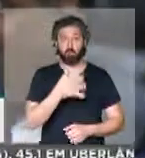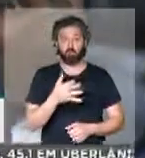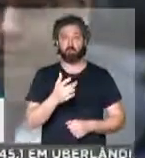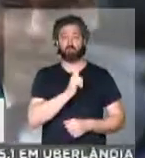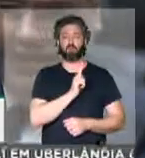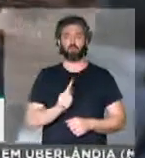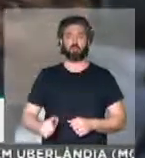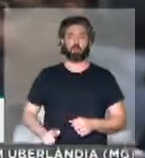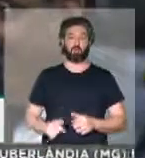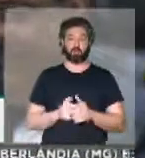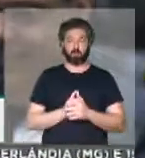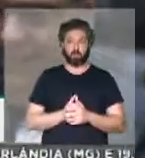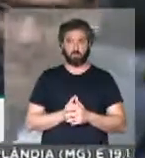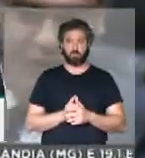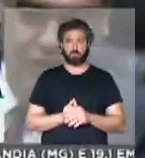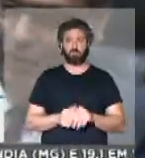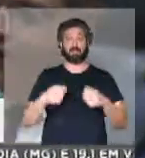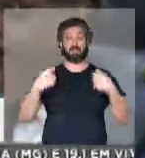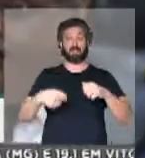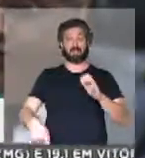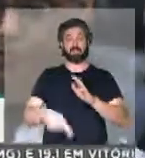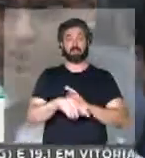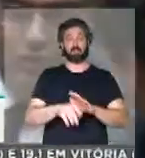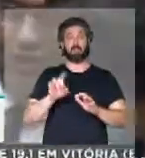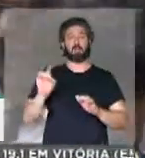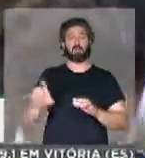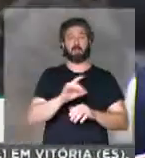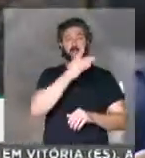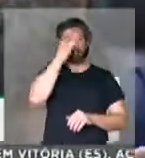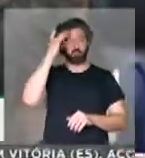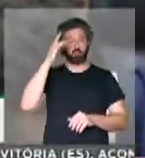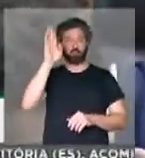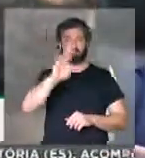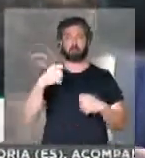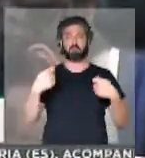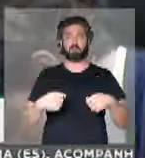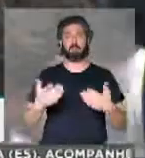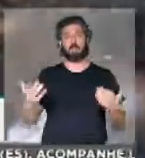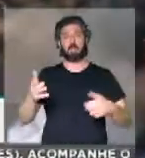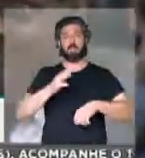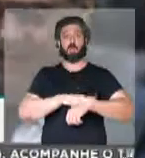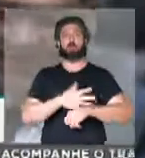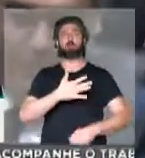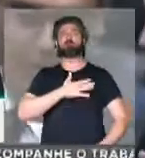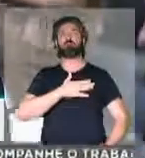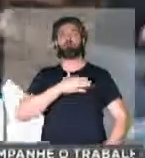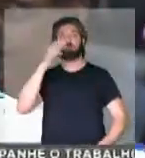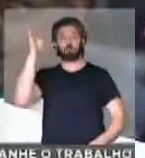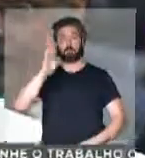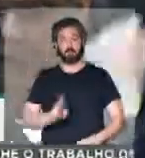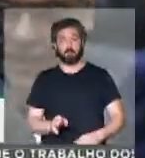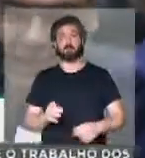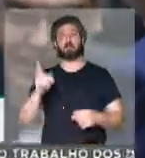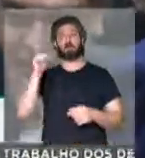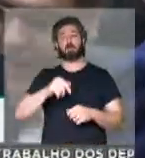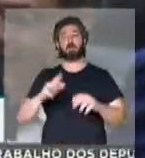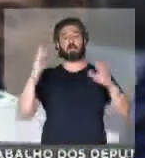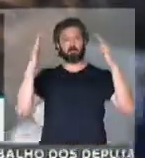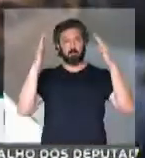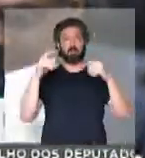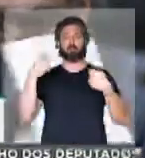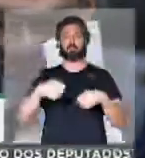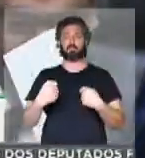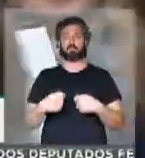dos governantes é nas demandas de cada um dos nossos cidadãos. É um momento de brasilidade, é um momento que temos que